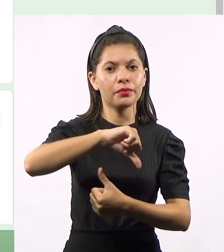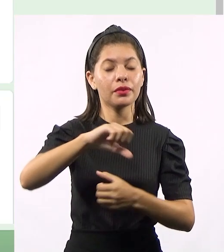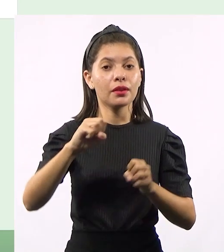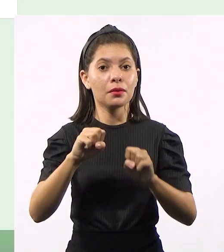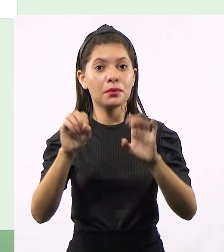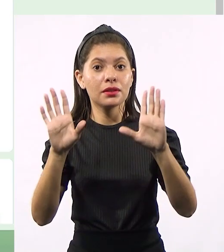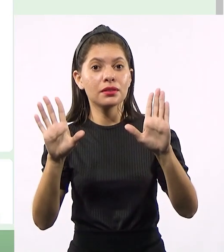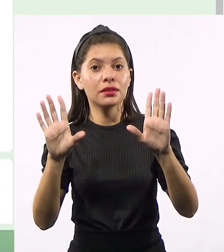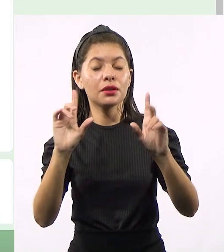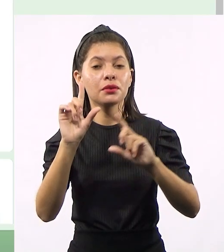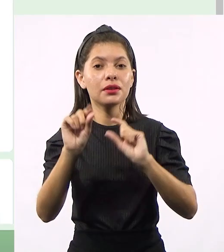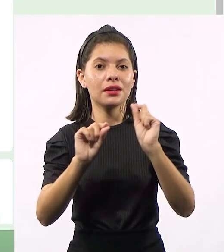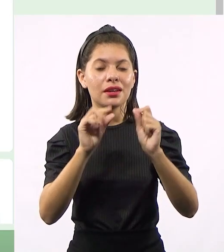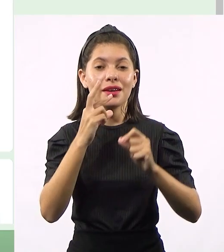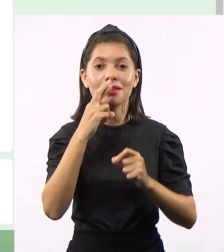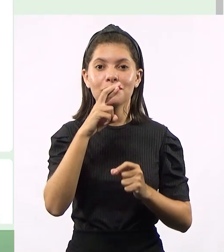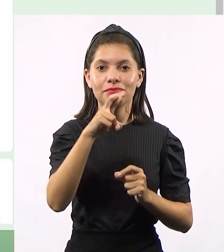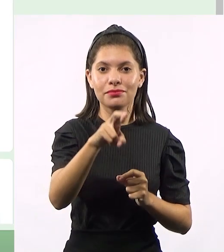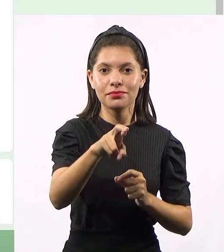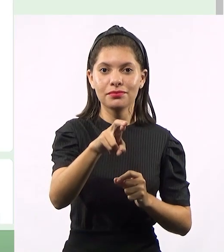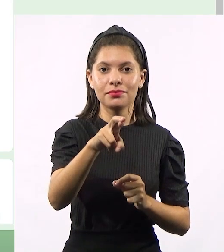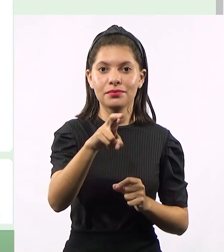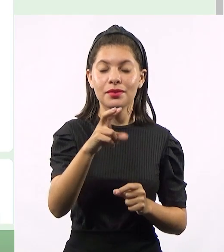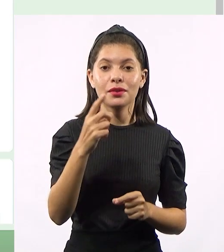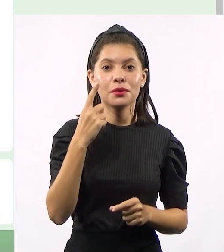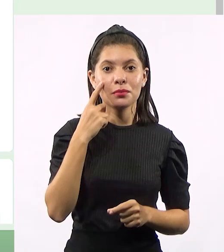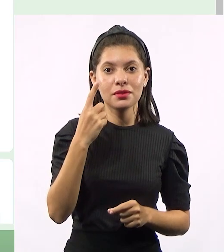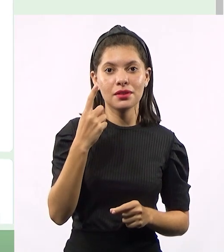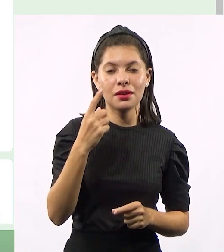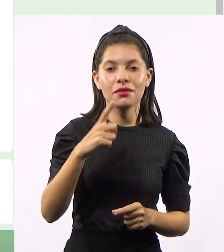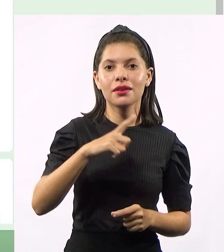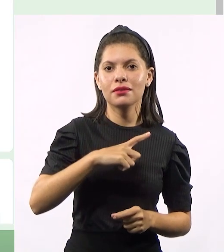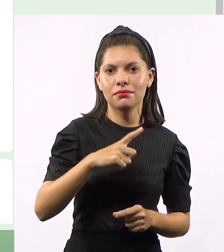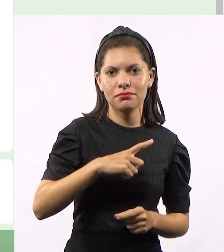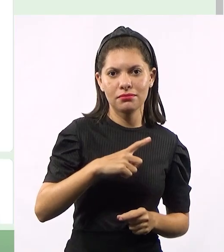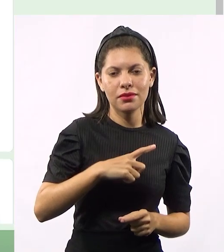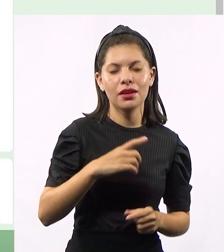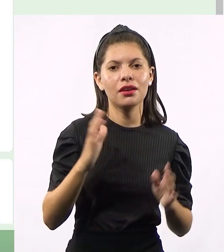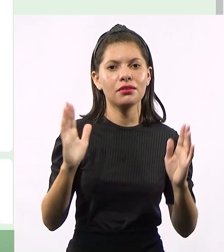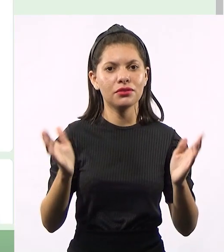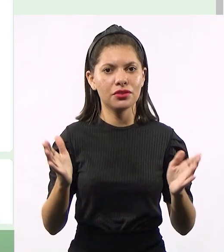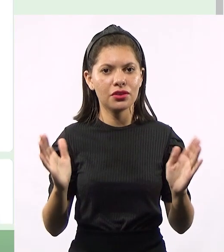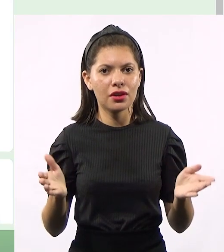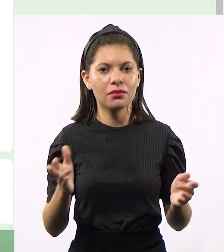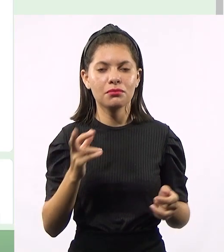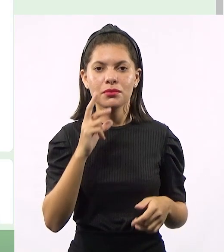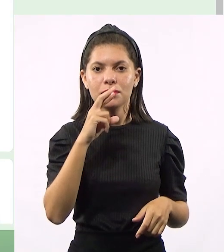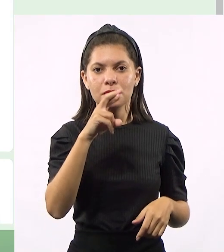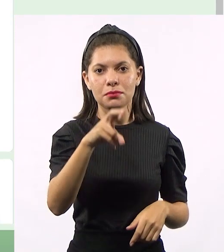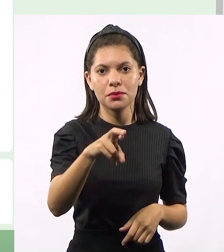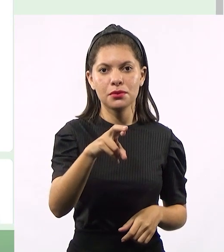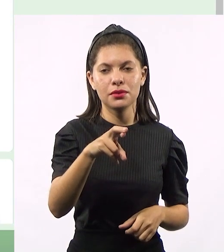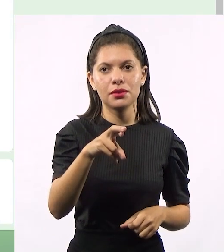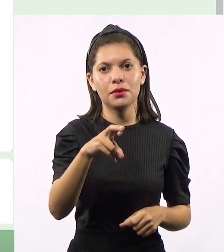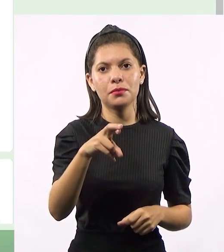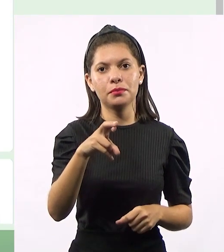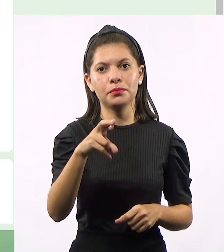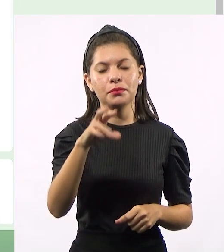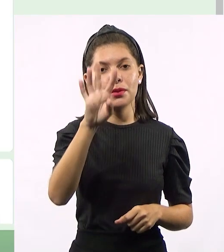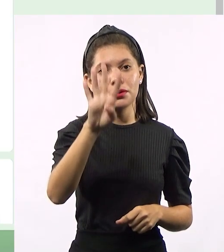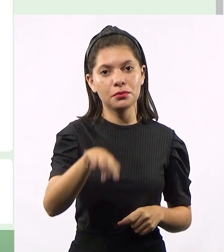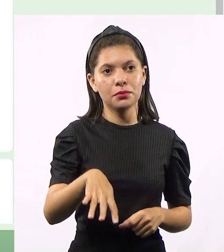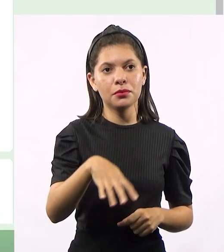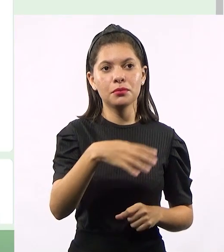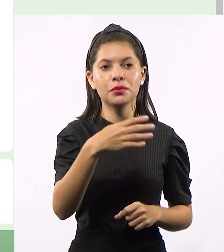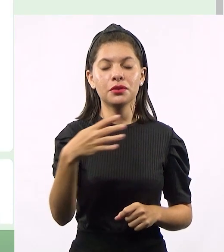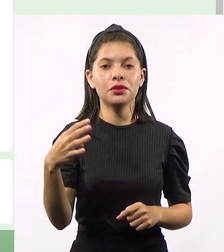chamada Respostas. E observe, eu já tenho uma resposta, que eu posso exportar para uma planilha ou eu já posso